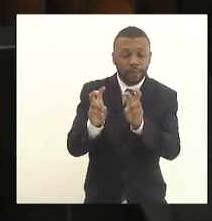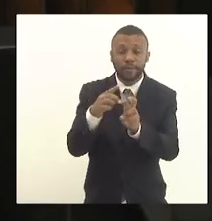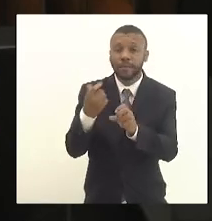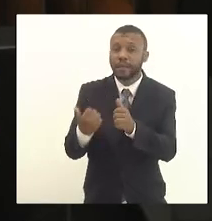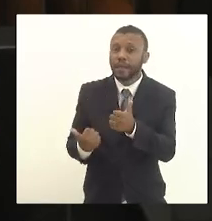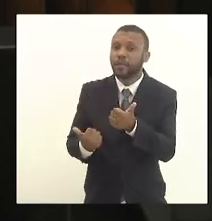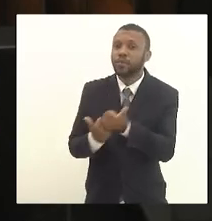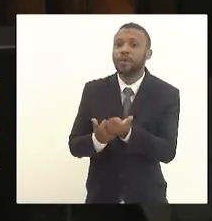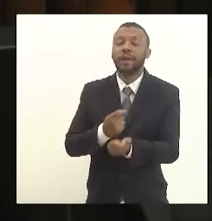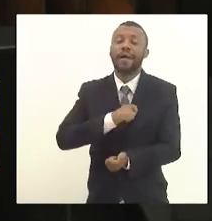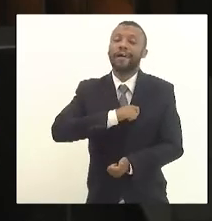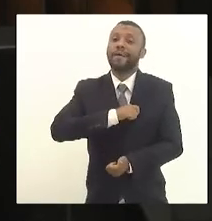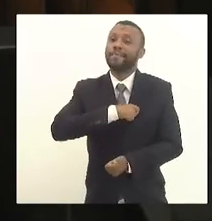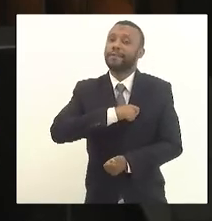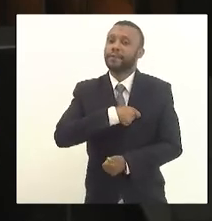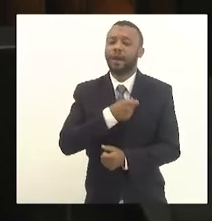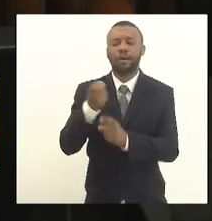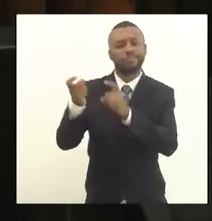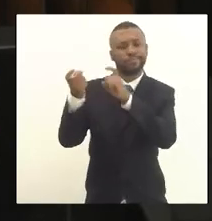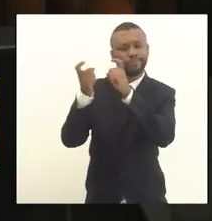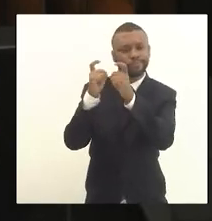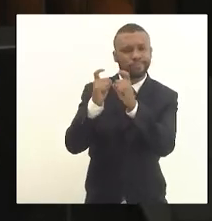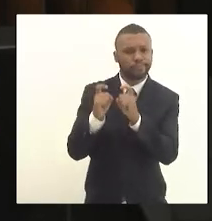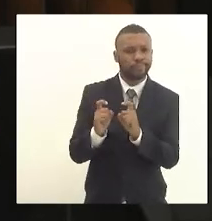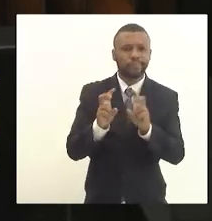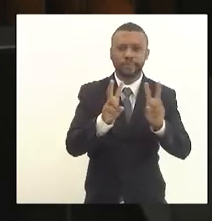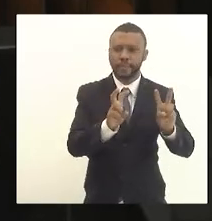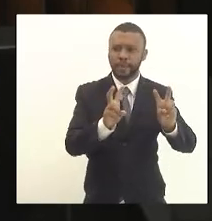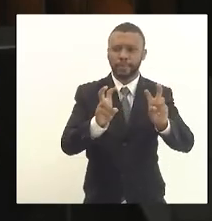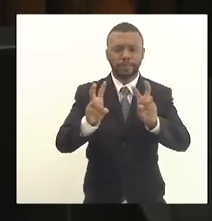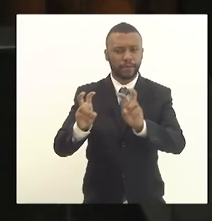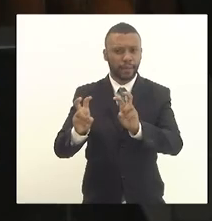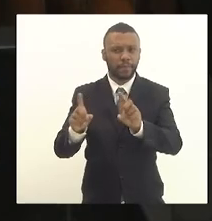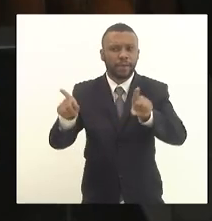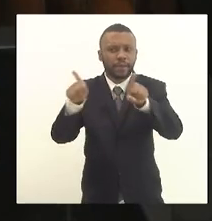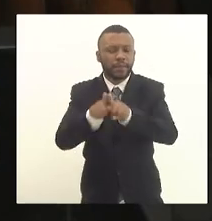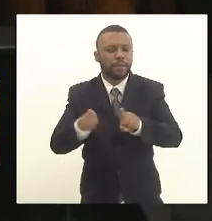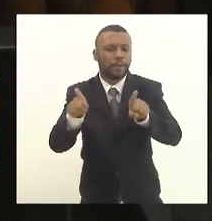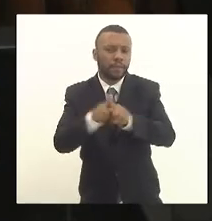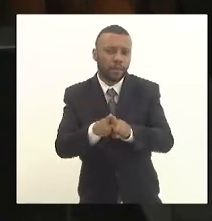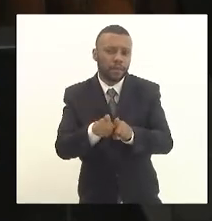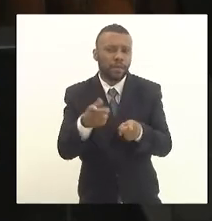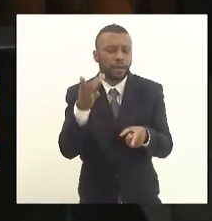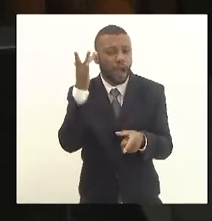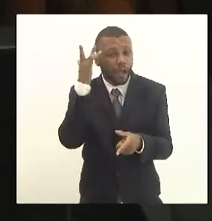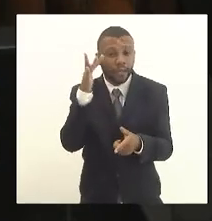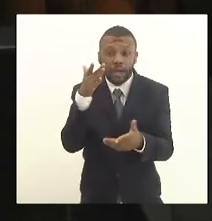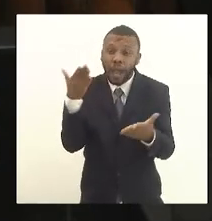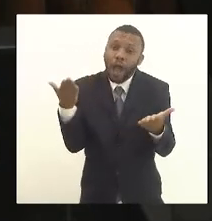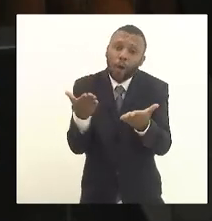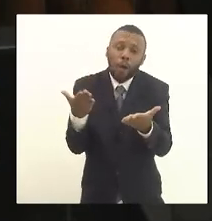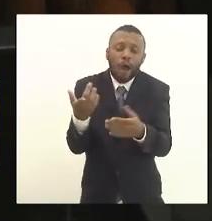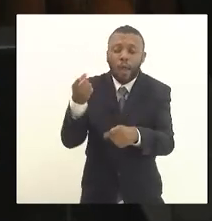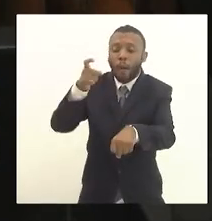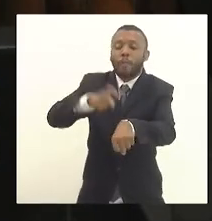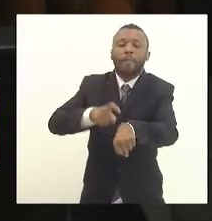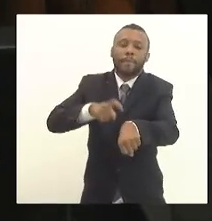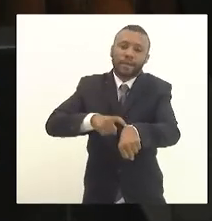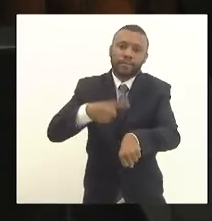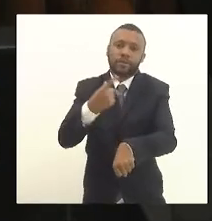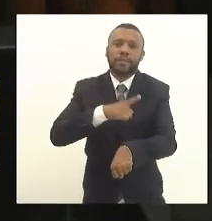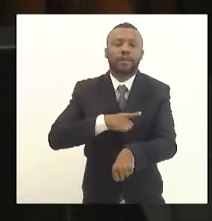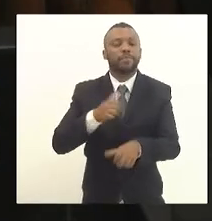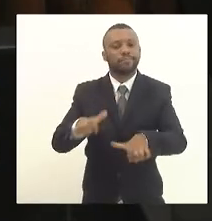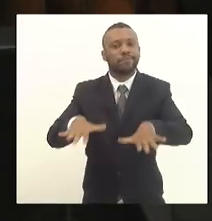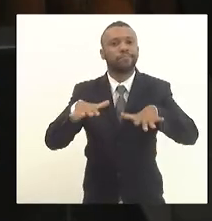fiscal tem discutido esse tema também. Então, acho que é hora agora de a gente ter aqui no Parlamento, senhor presidente,